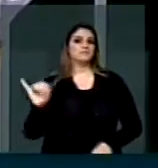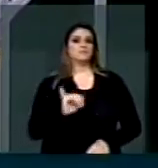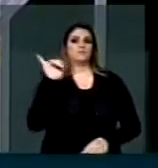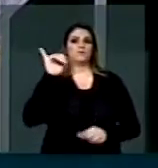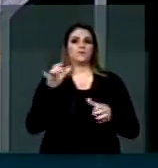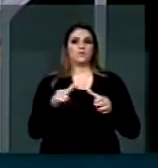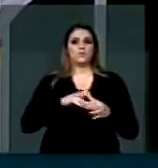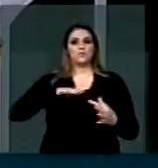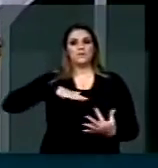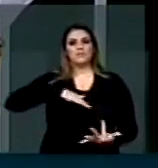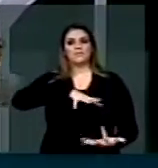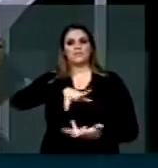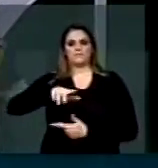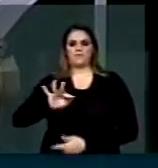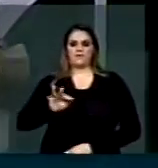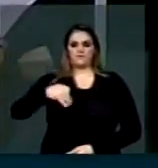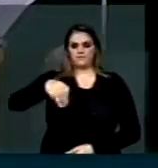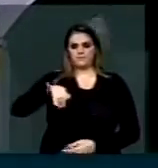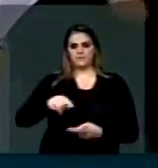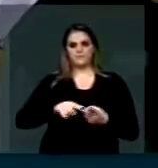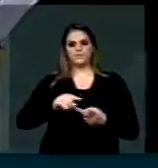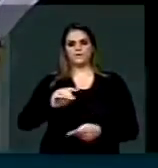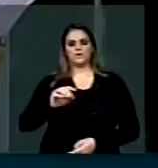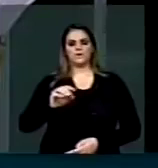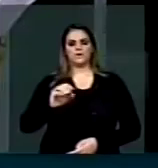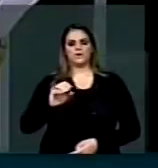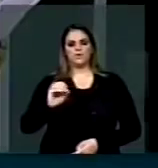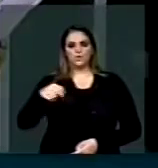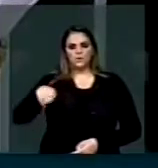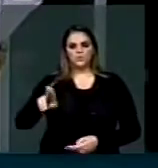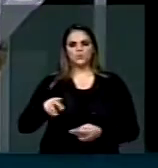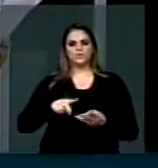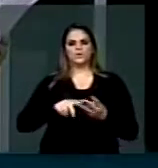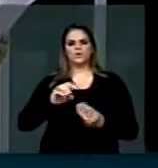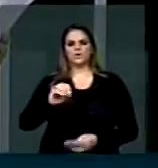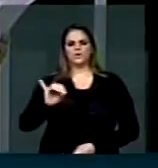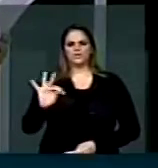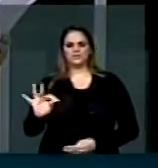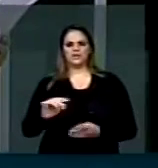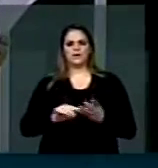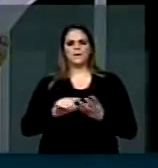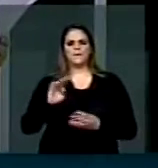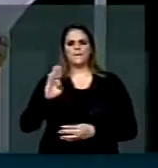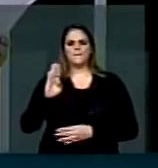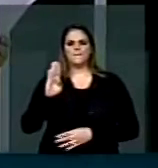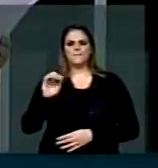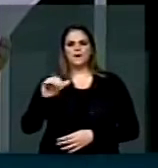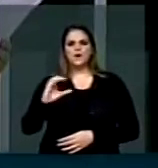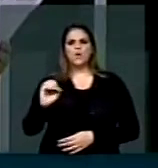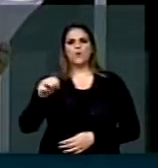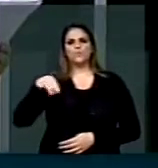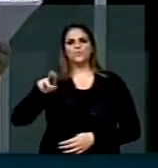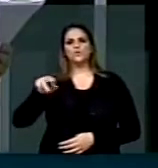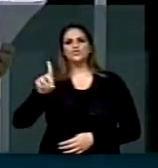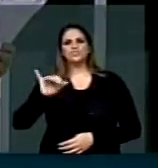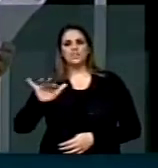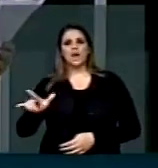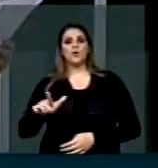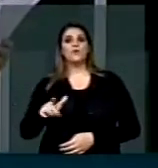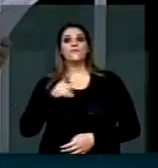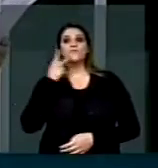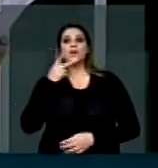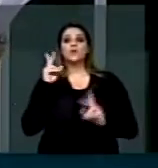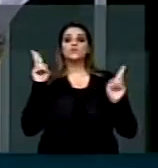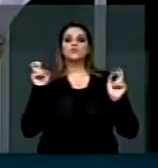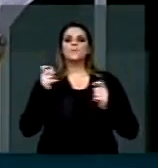organismos internacionais. O FMI, a ONU, a OIT, OCDE, Banco Mundial, falaram sobre a economia brasileira e